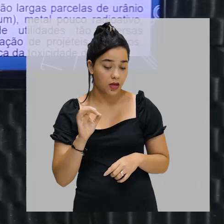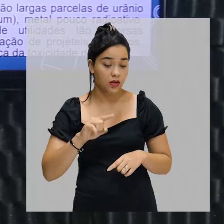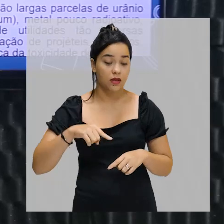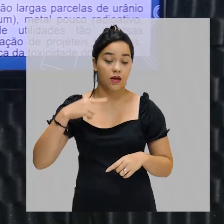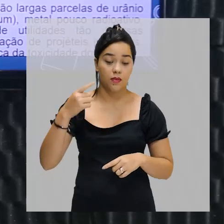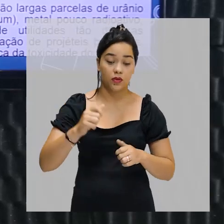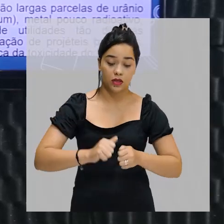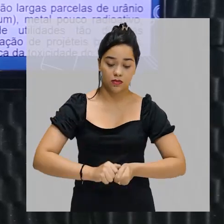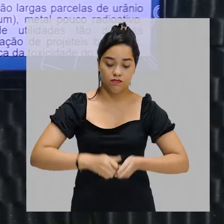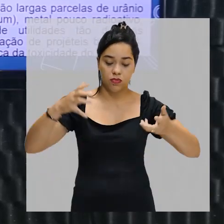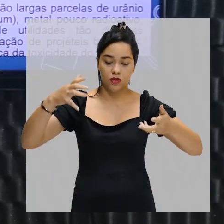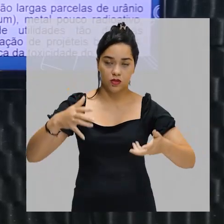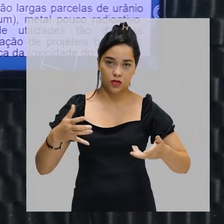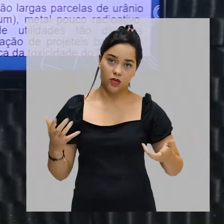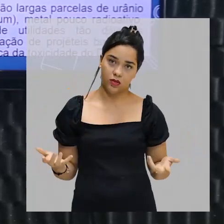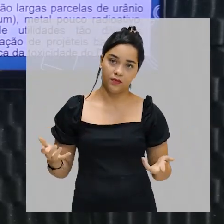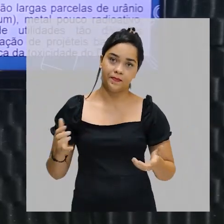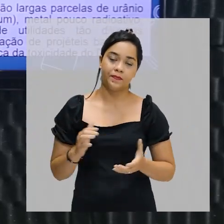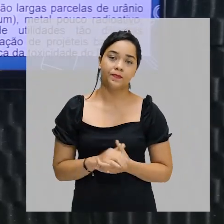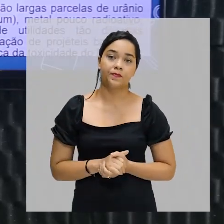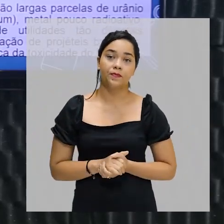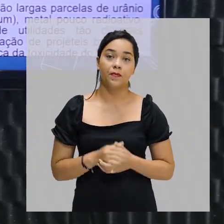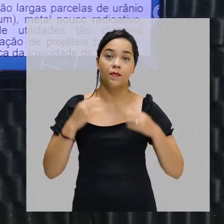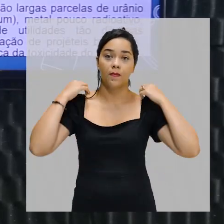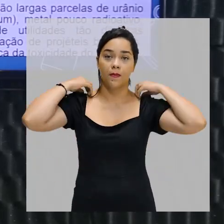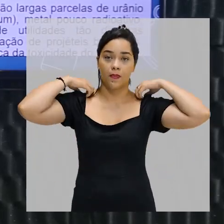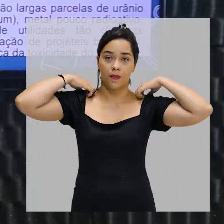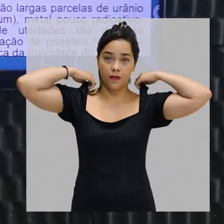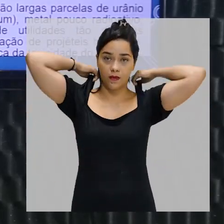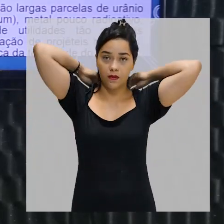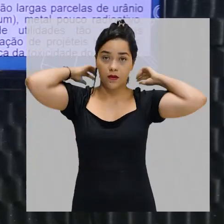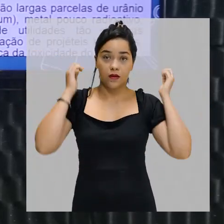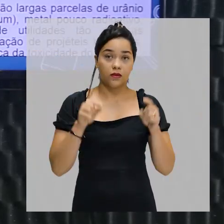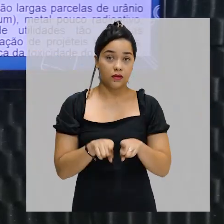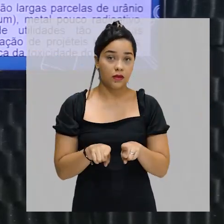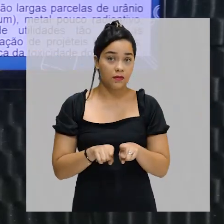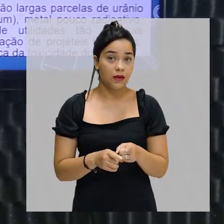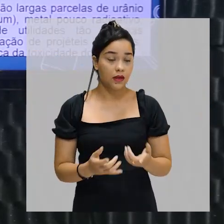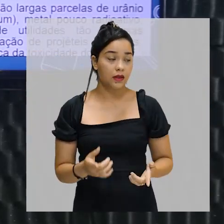depois da explosão da bomba atômica, né? Lógico. Nós temos